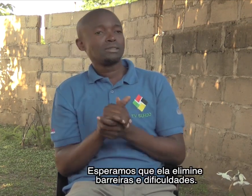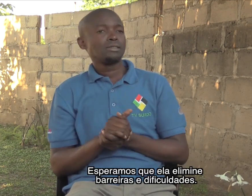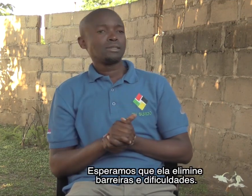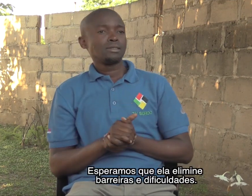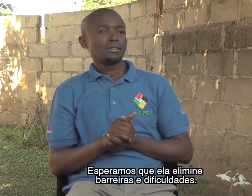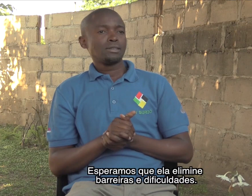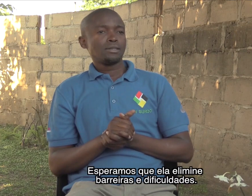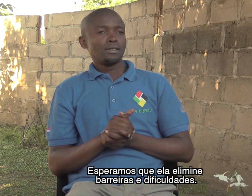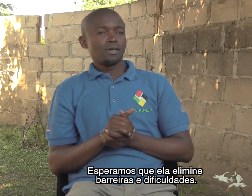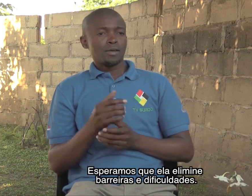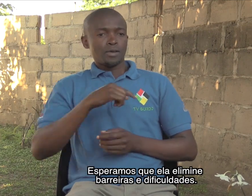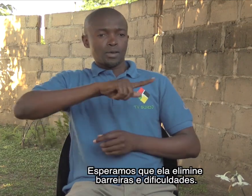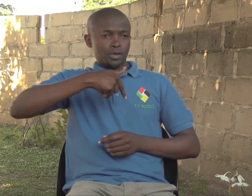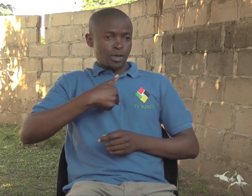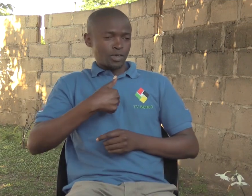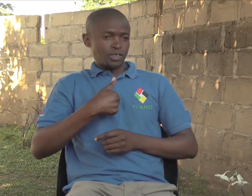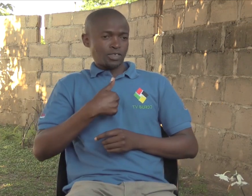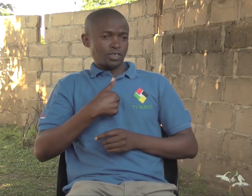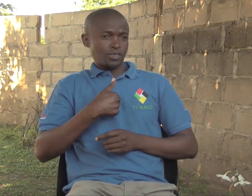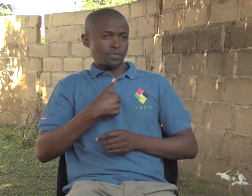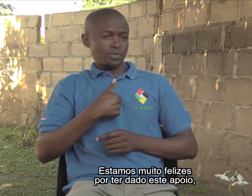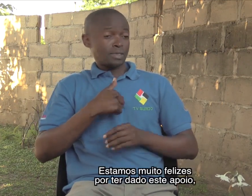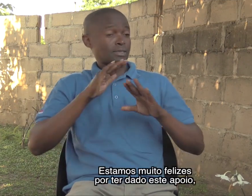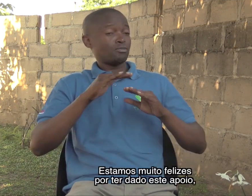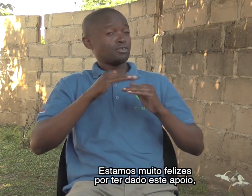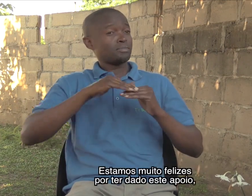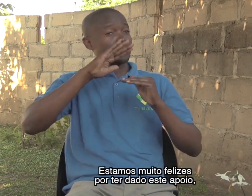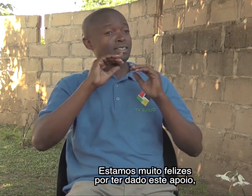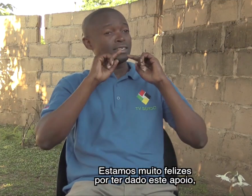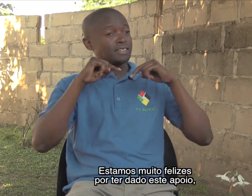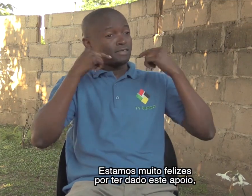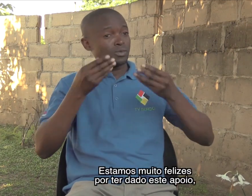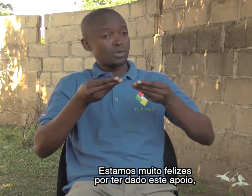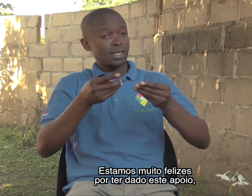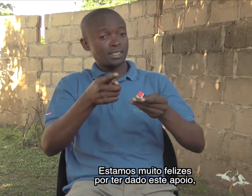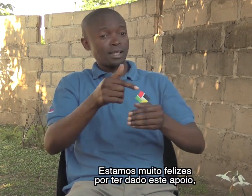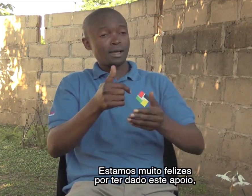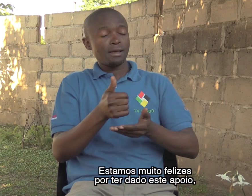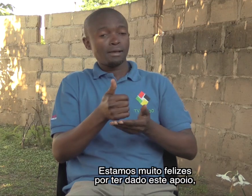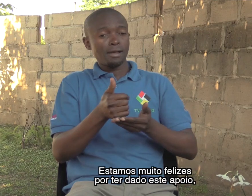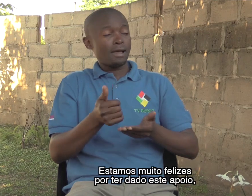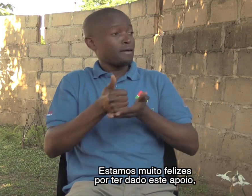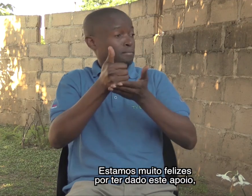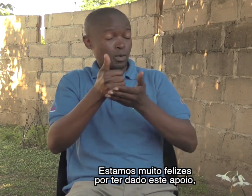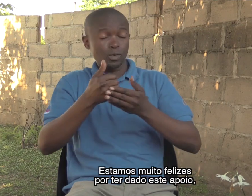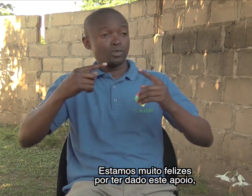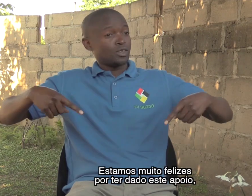Esperamos que ele elimine certas barreiras e dificuldades.